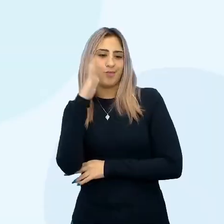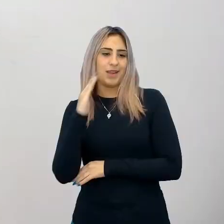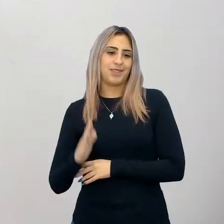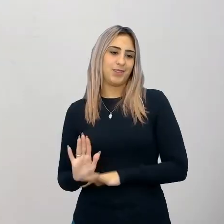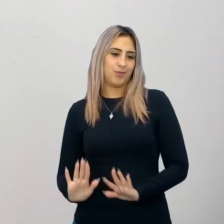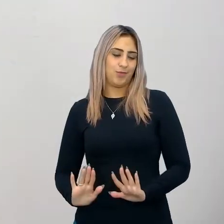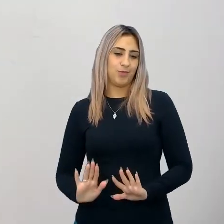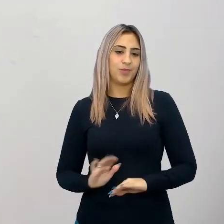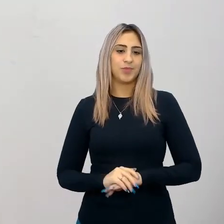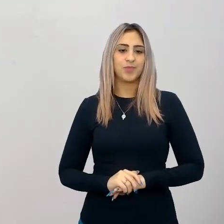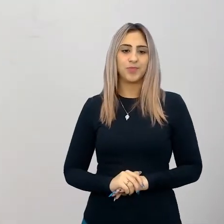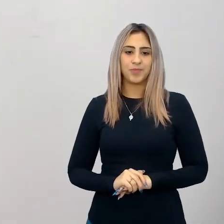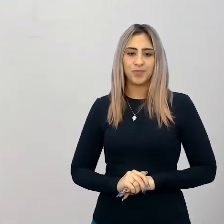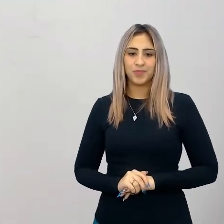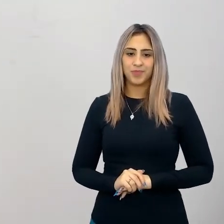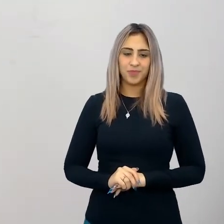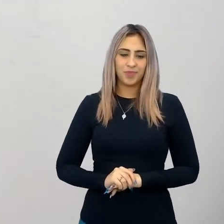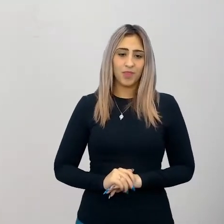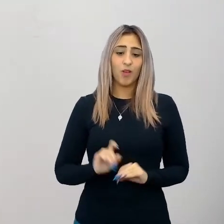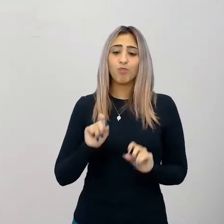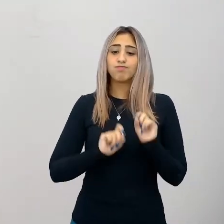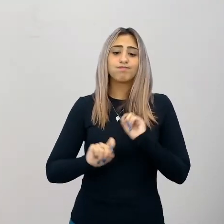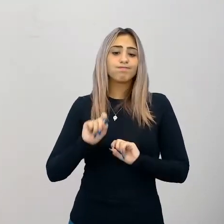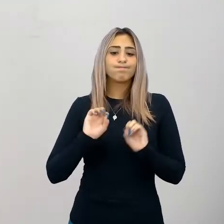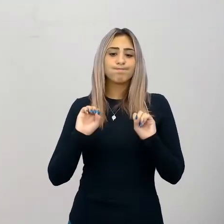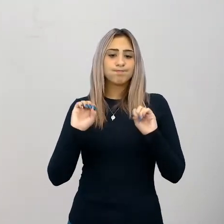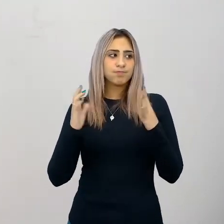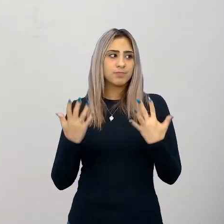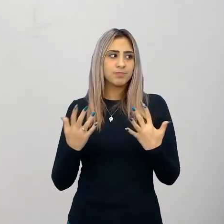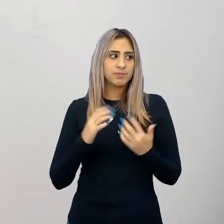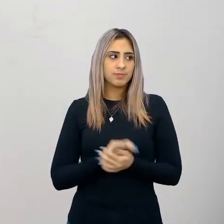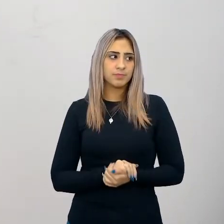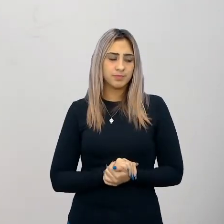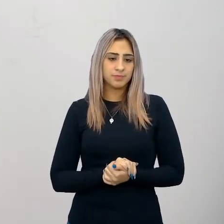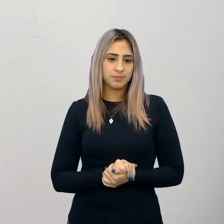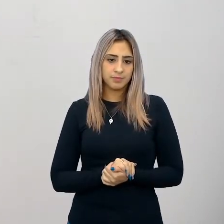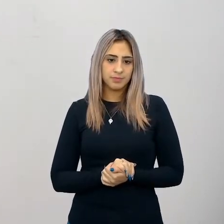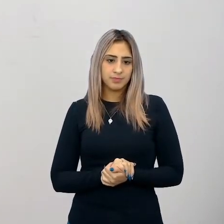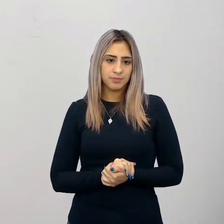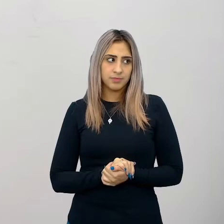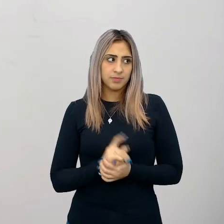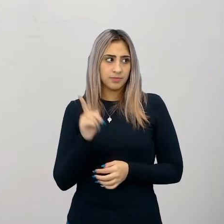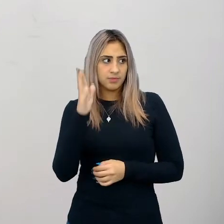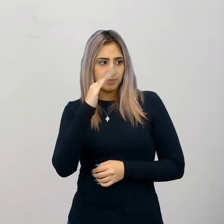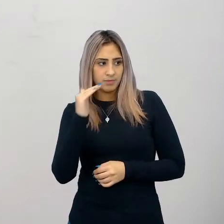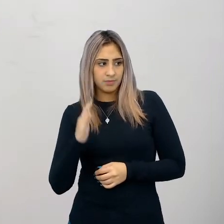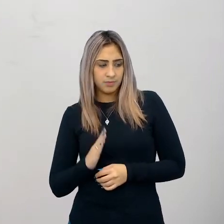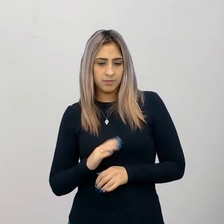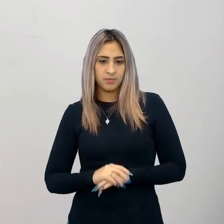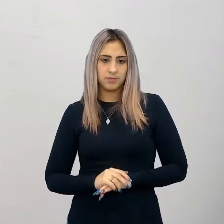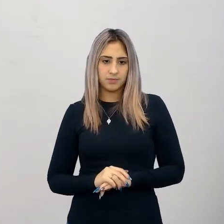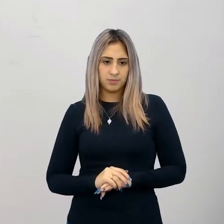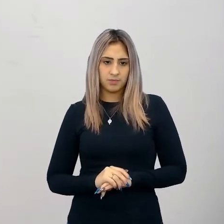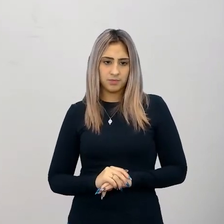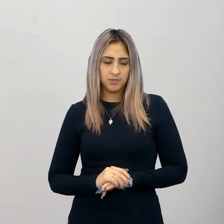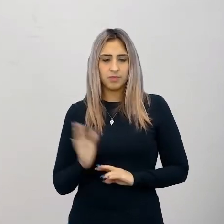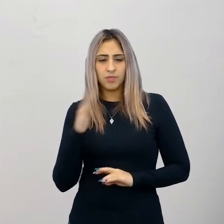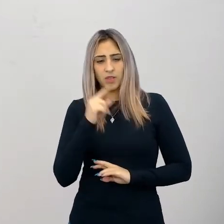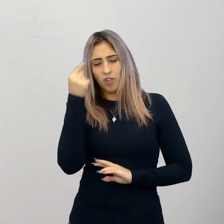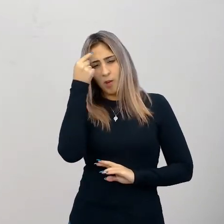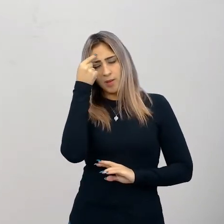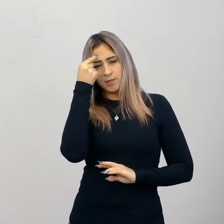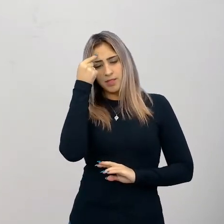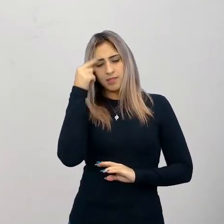Ou seja, pode voltar para a gente, por favor? Olha só, o que acontece? Quando a gente vai pensar cinema no Brasil, a gente tem que, puxa vida, vamos pensar em